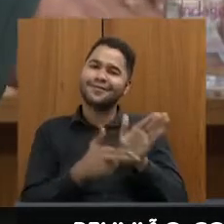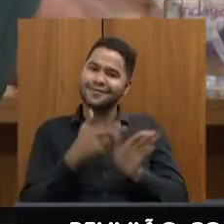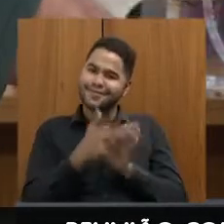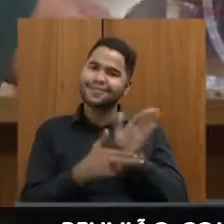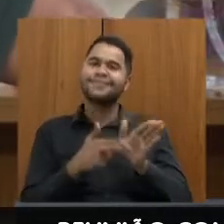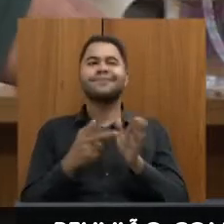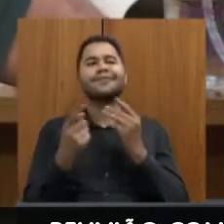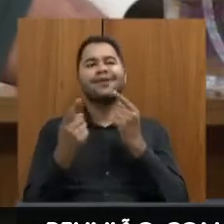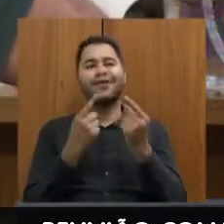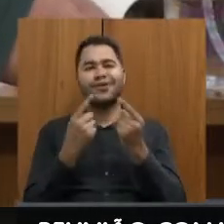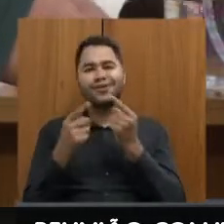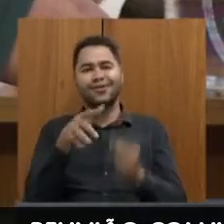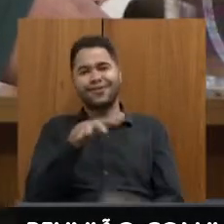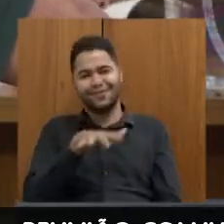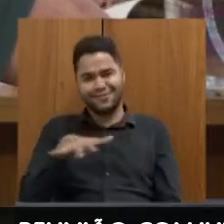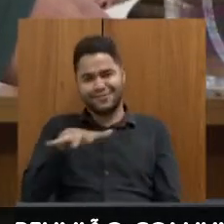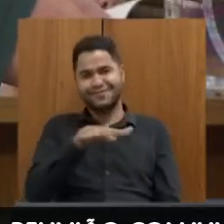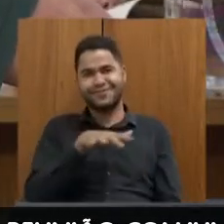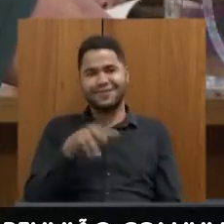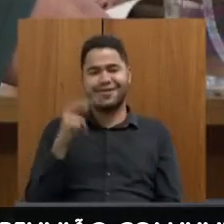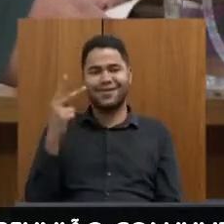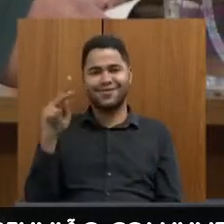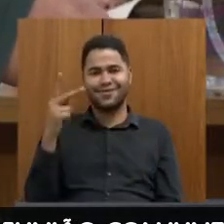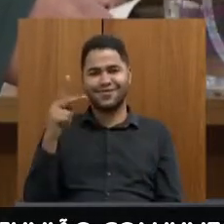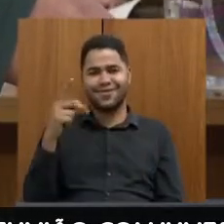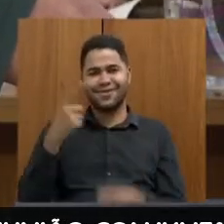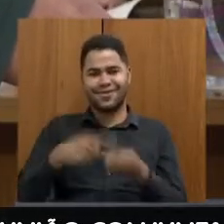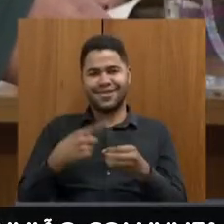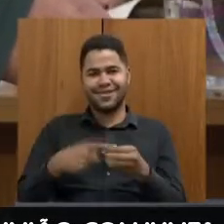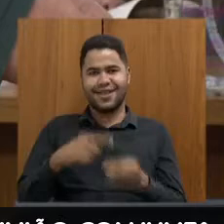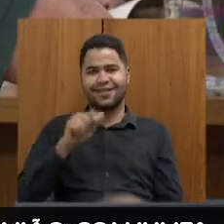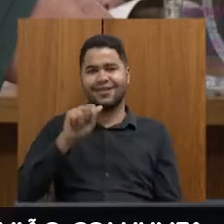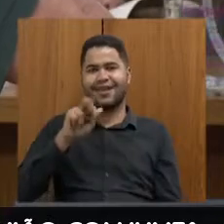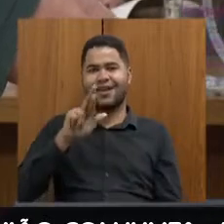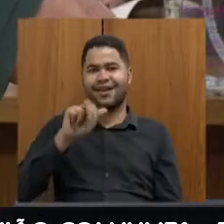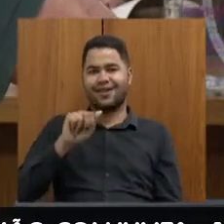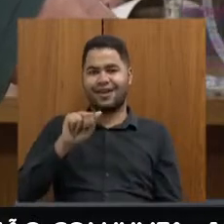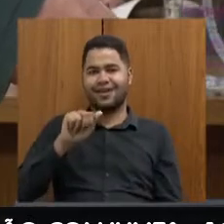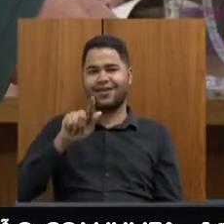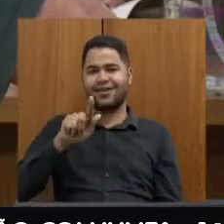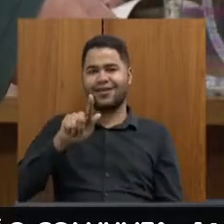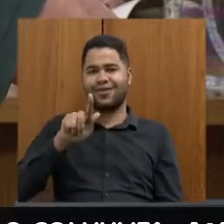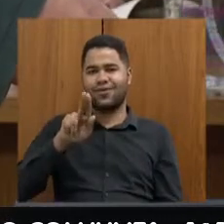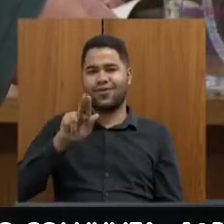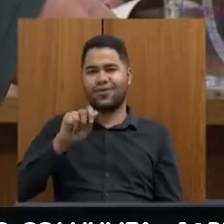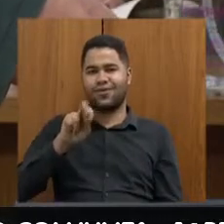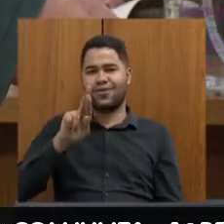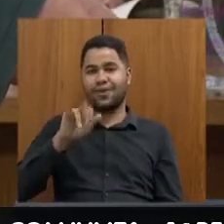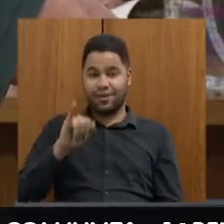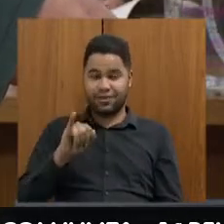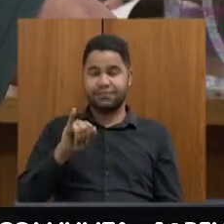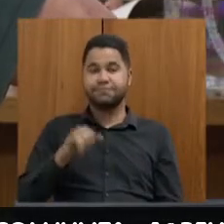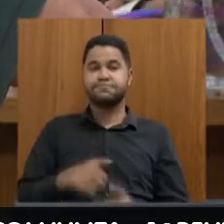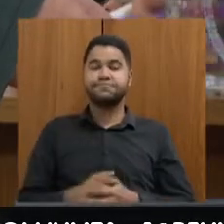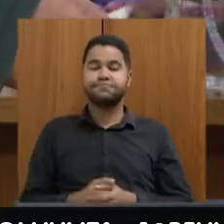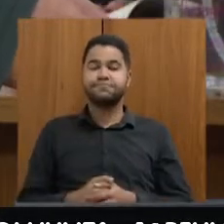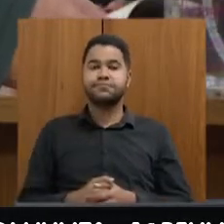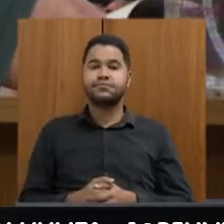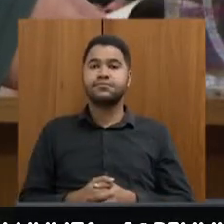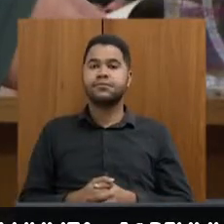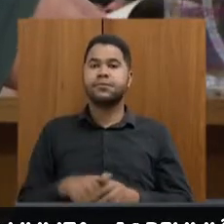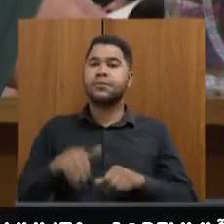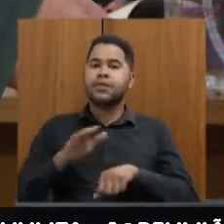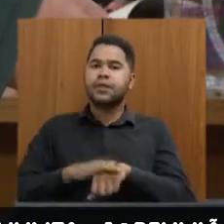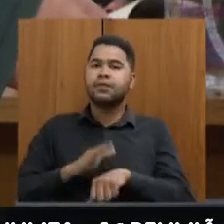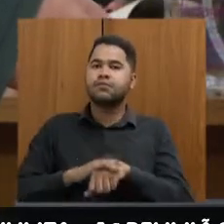Rodovia ali na sua na sua na sua cidade então só trazer essa prestação